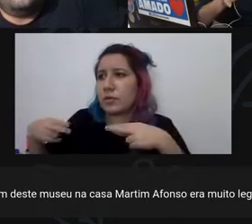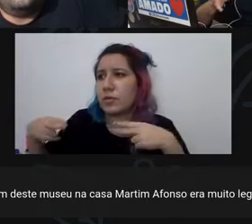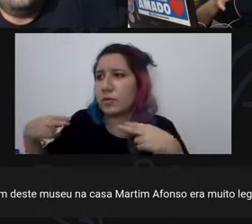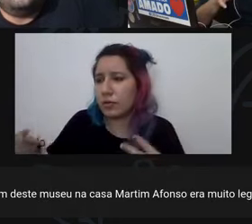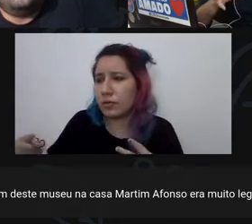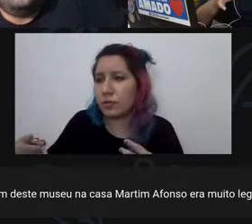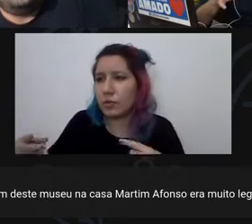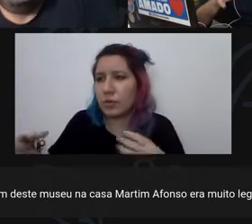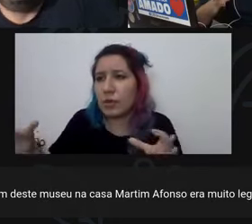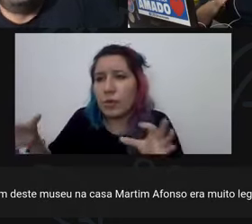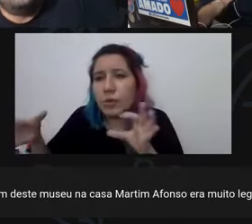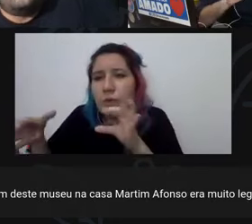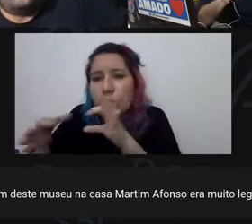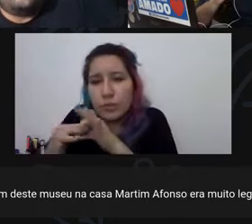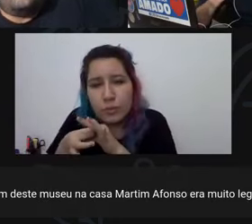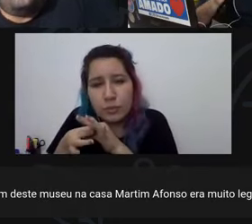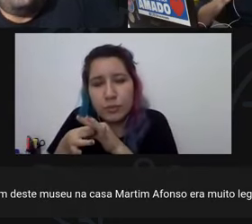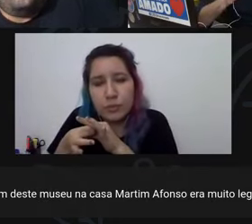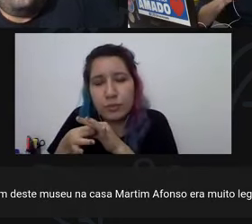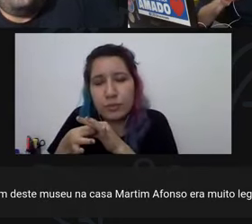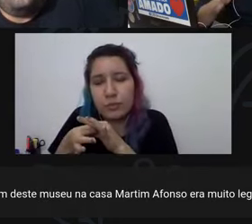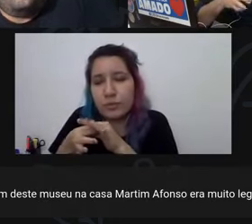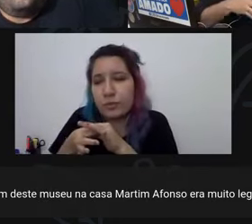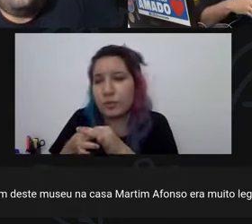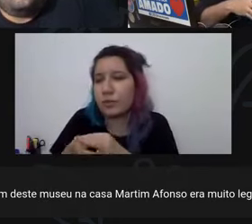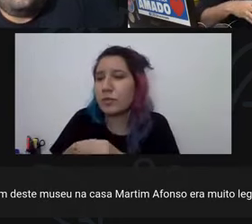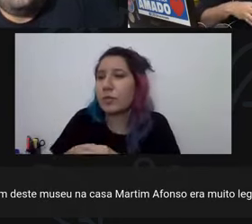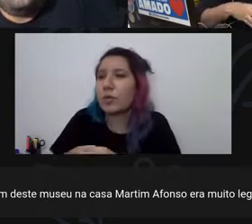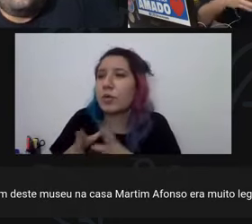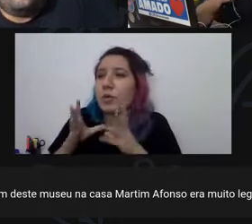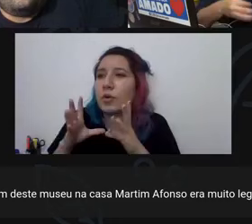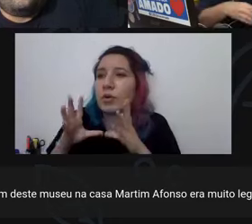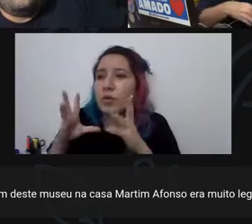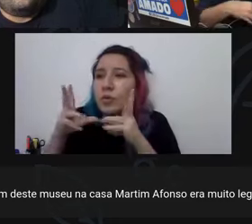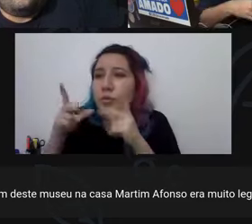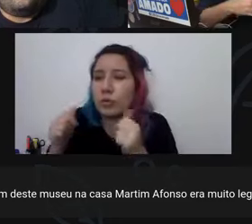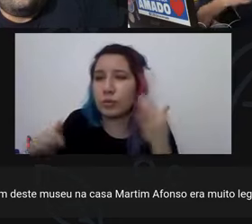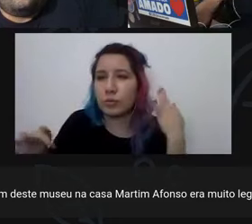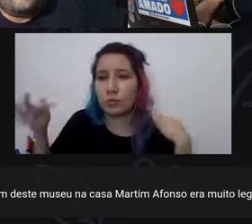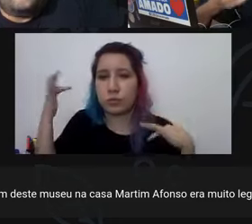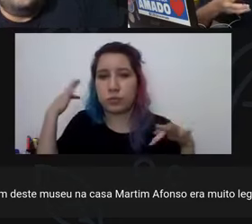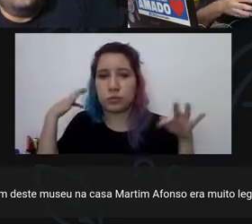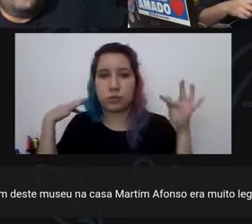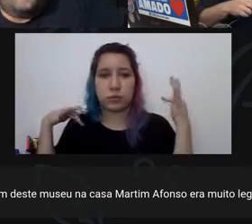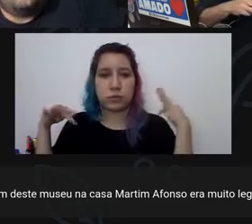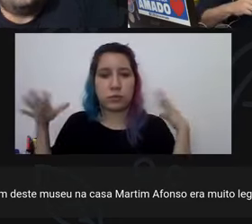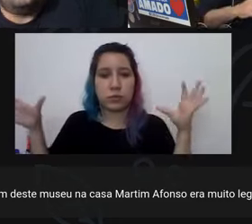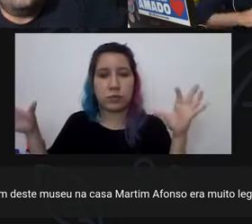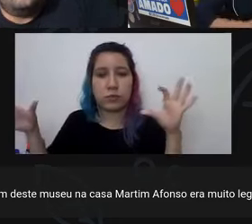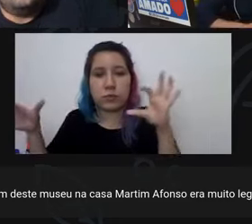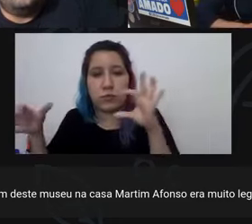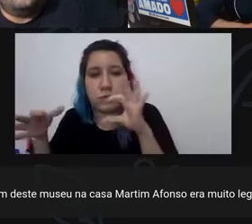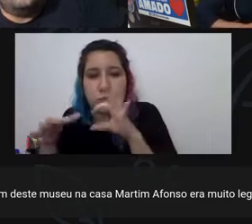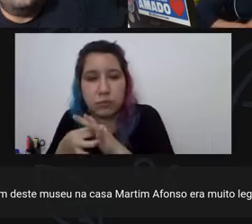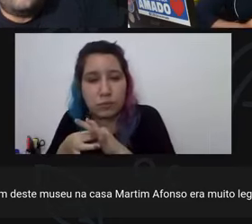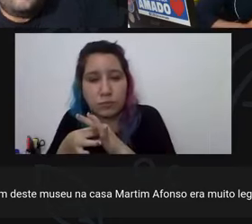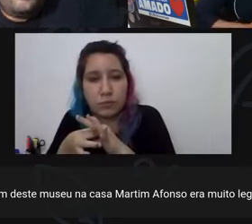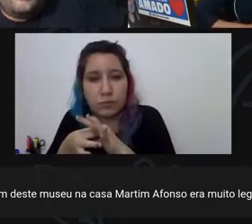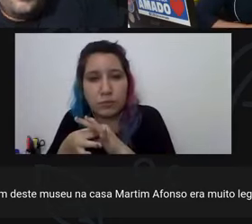se conectando, todos os pontos turísticos se conectando numa grande rota, um grande passeio para a nossa